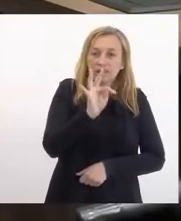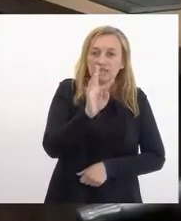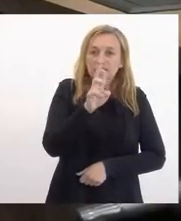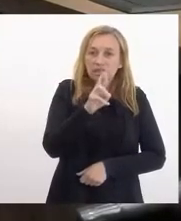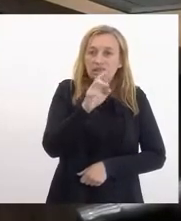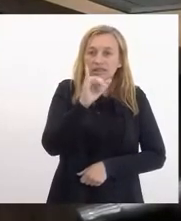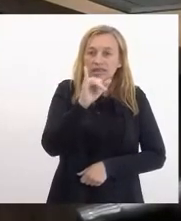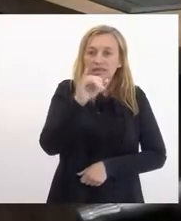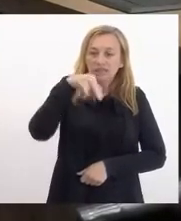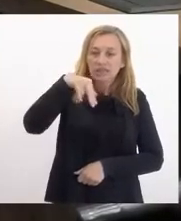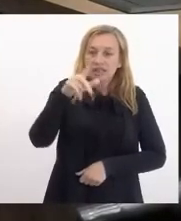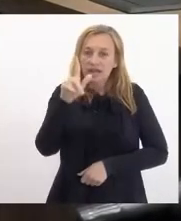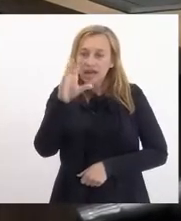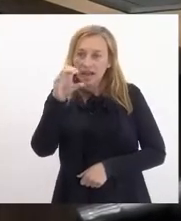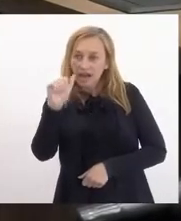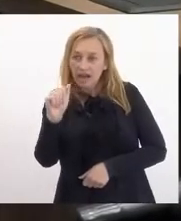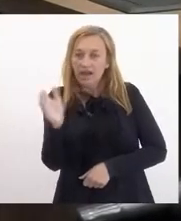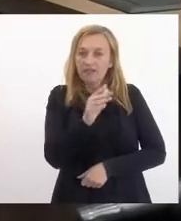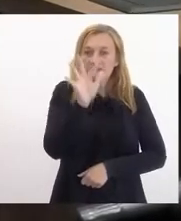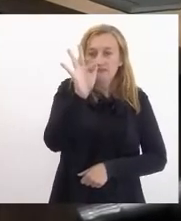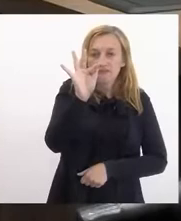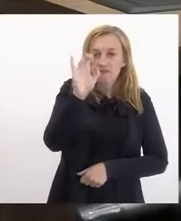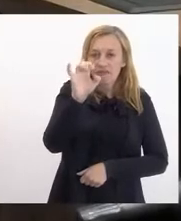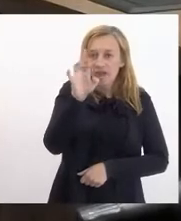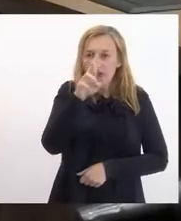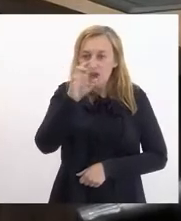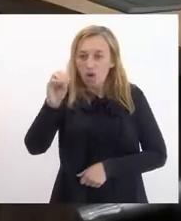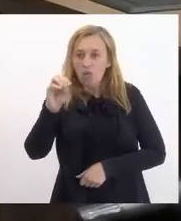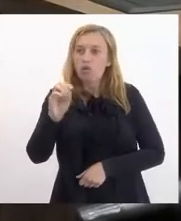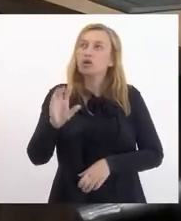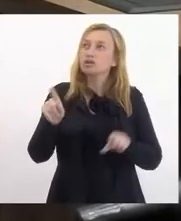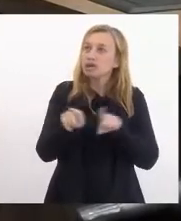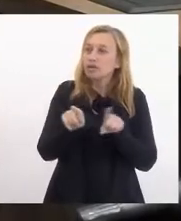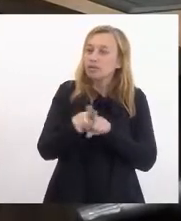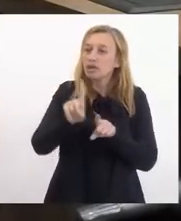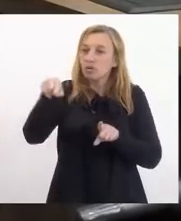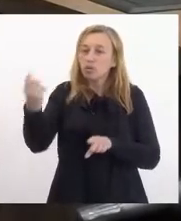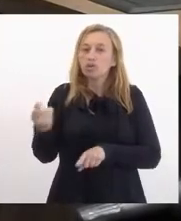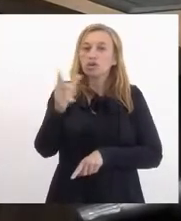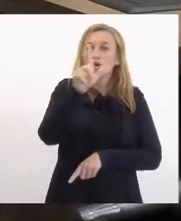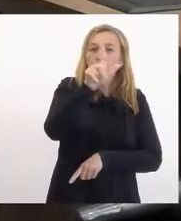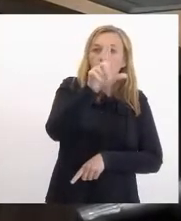trinca-ferro, como até o popular coleiro.